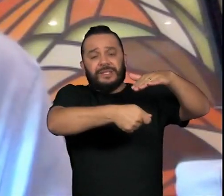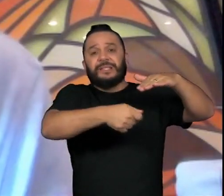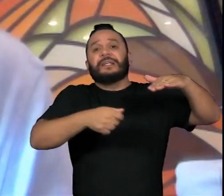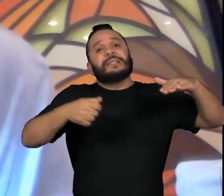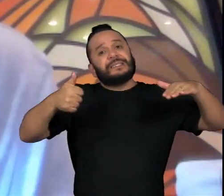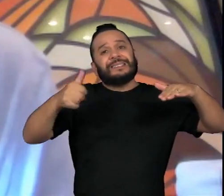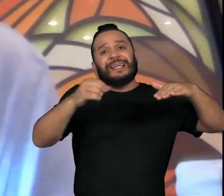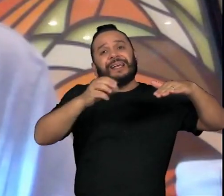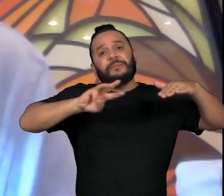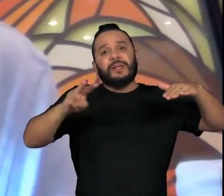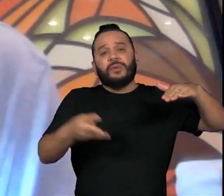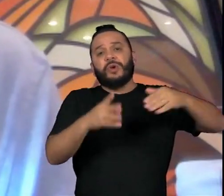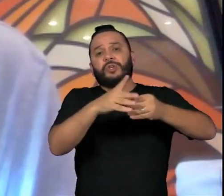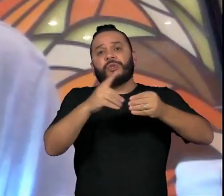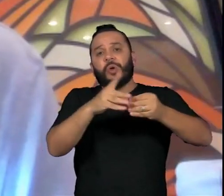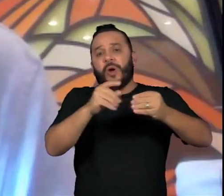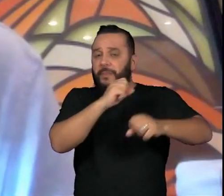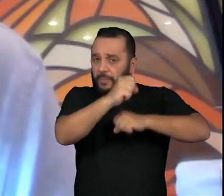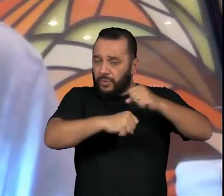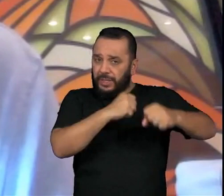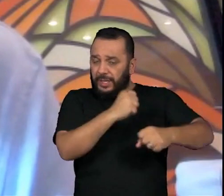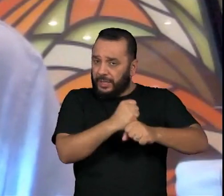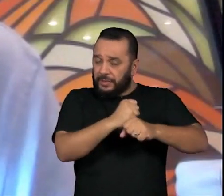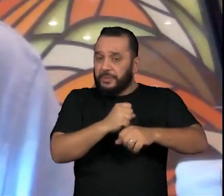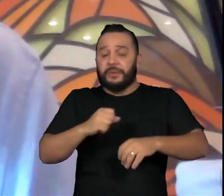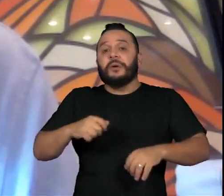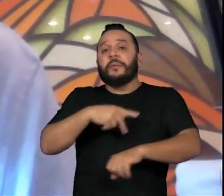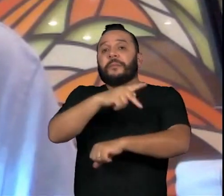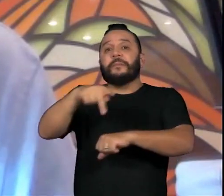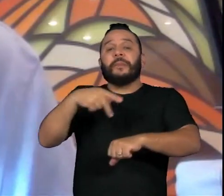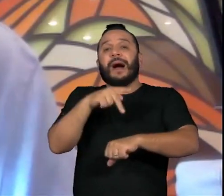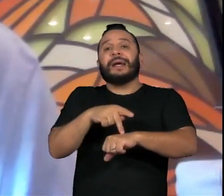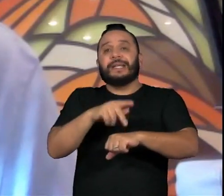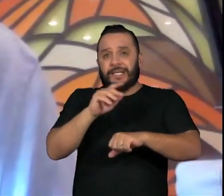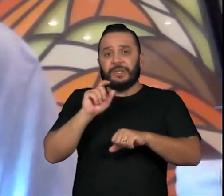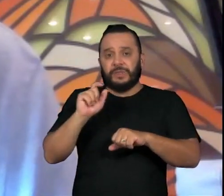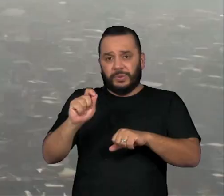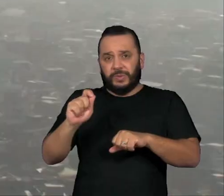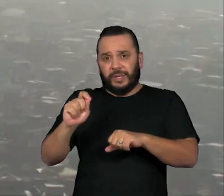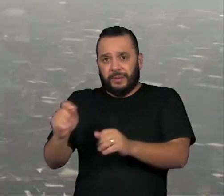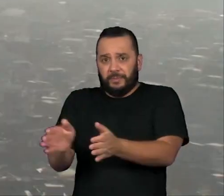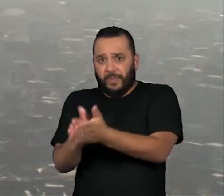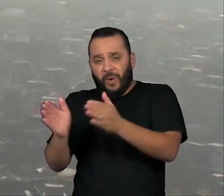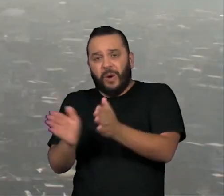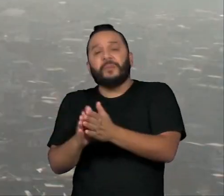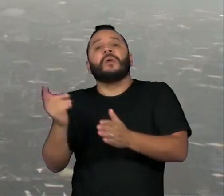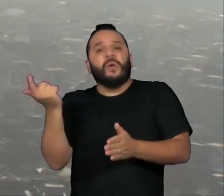ano para que os países em desenvolvimento possam reduzir as suas emissões.